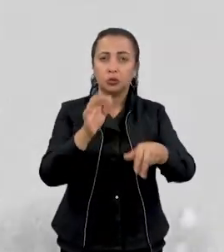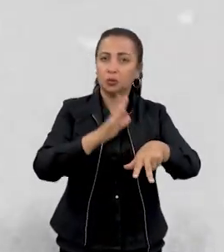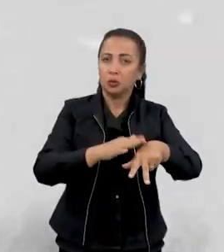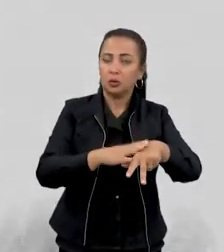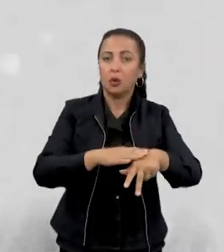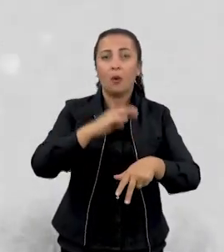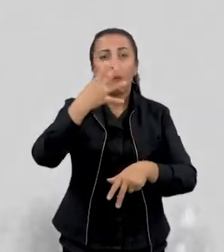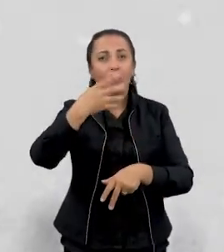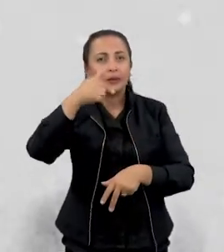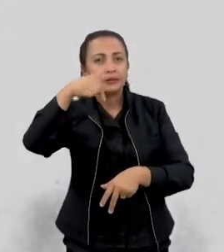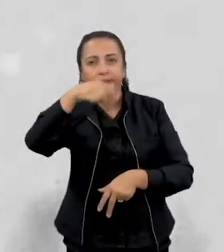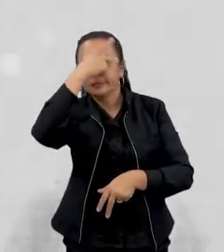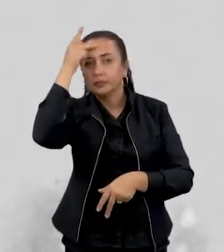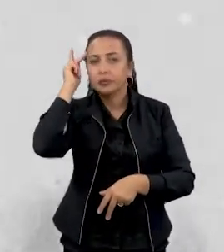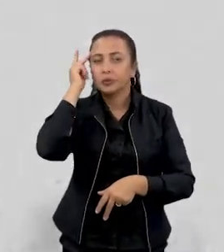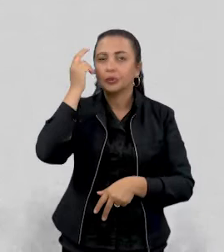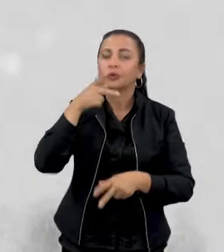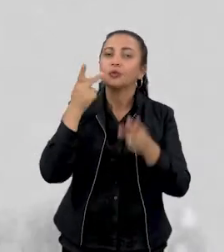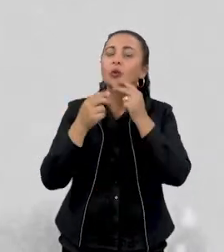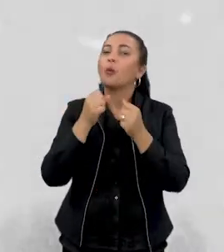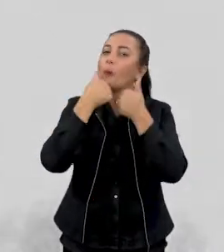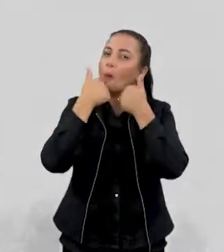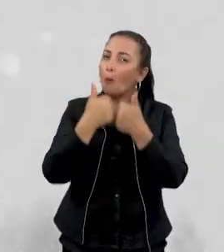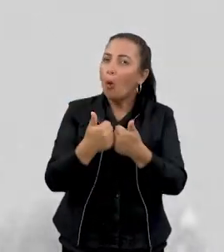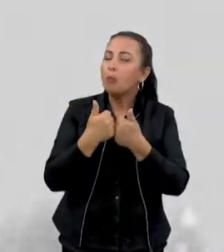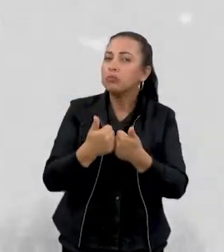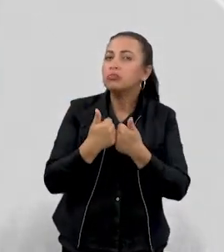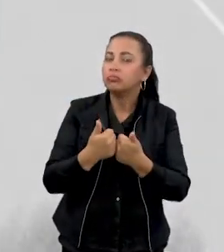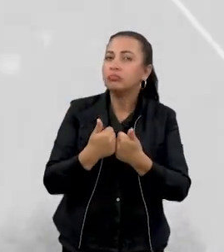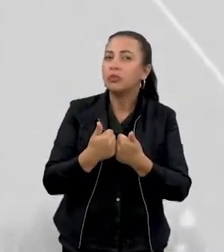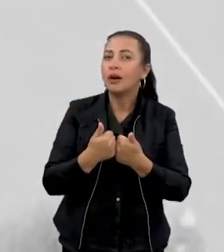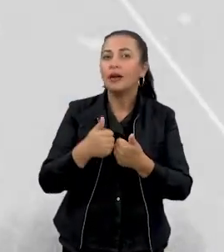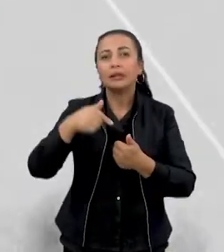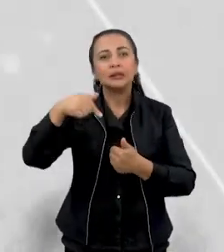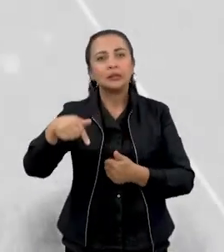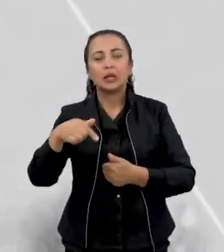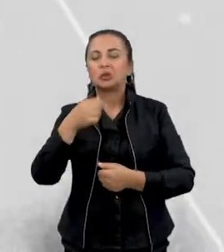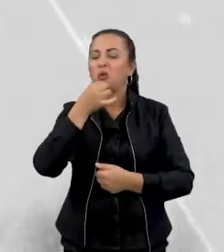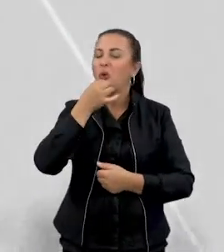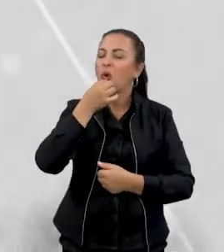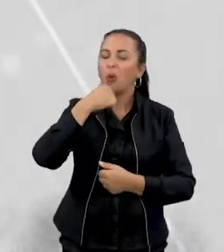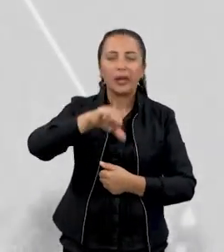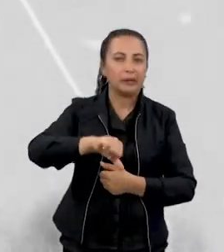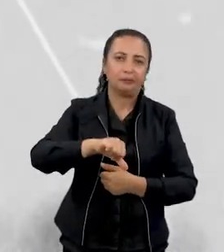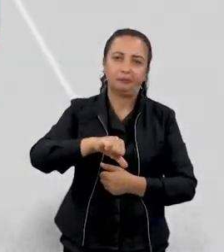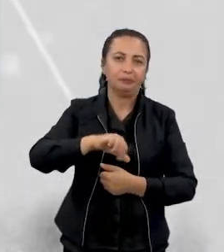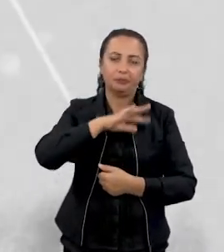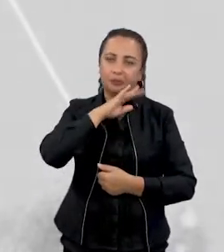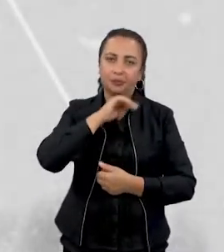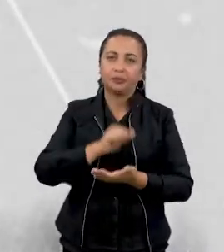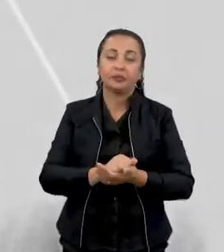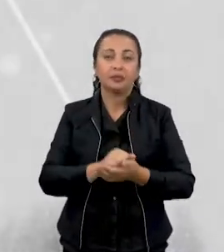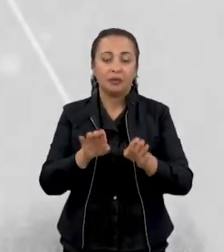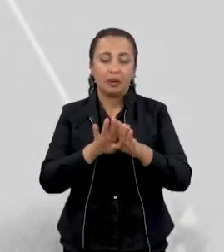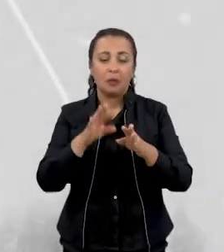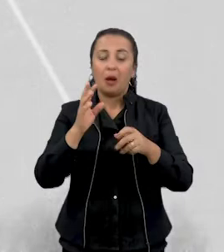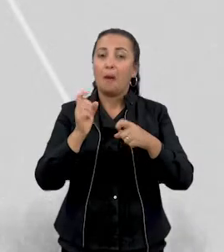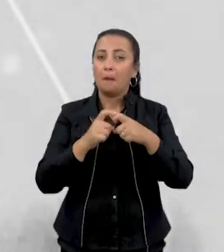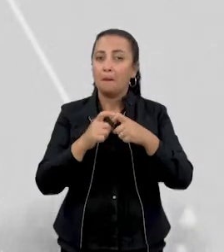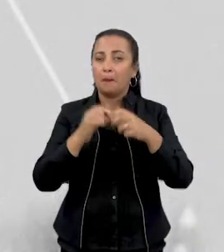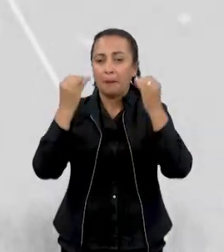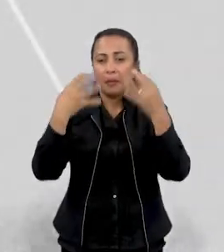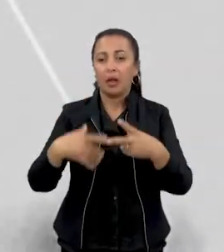paciente, 47 usuários relataram que foi boa, somente 7 foi péssimo. E também o médico explicar sobre o